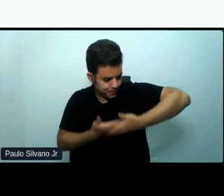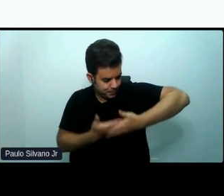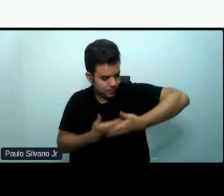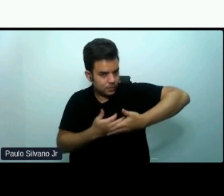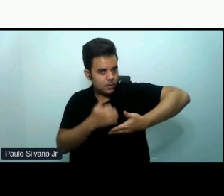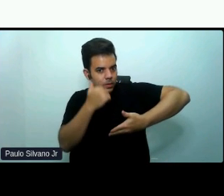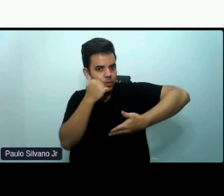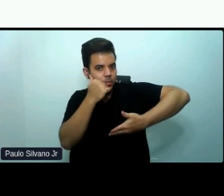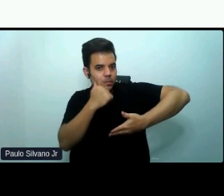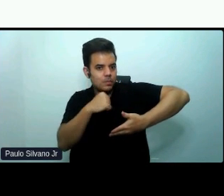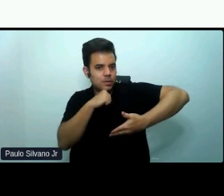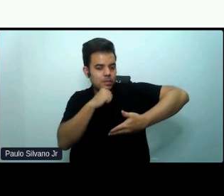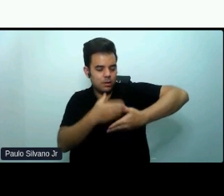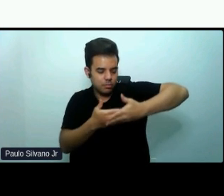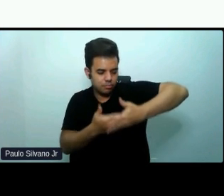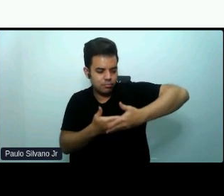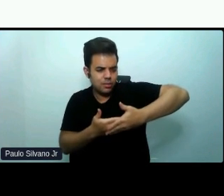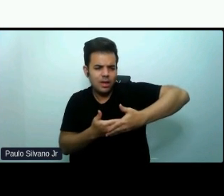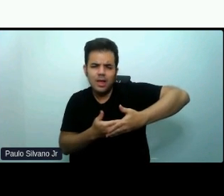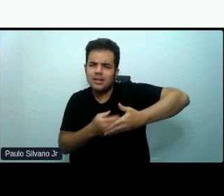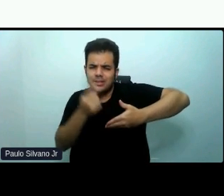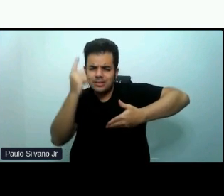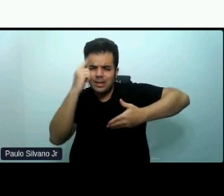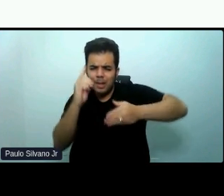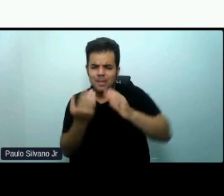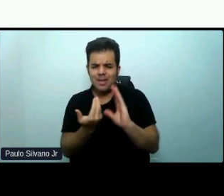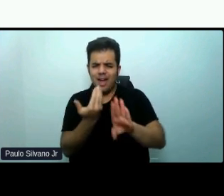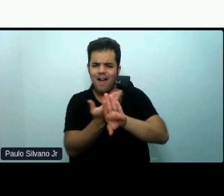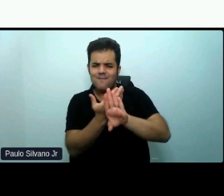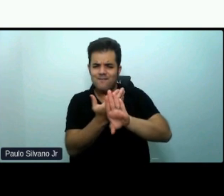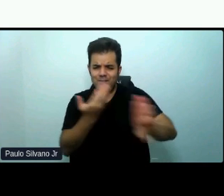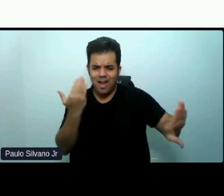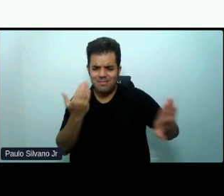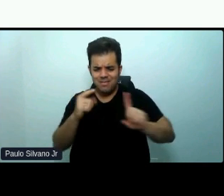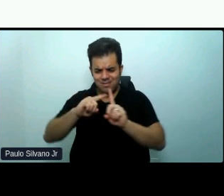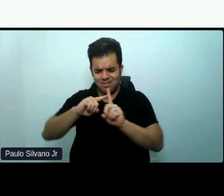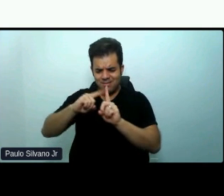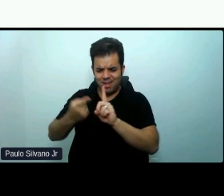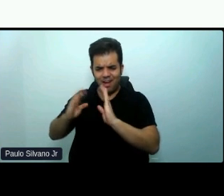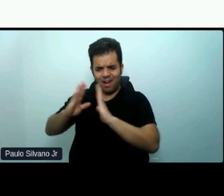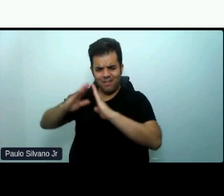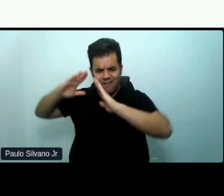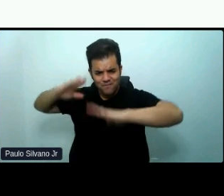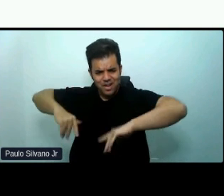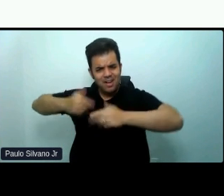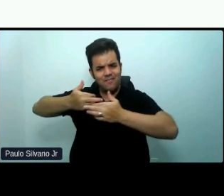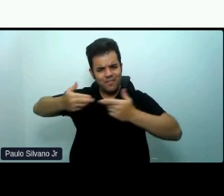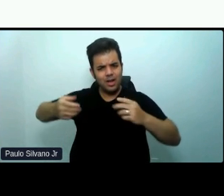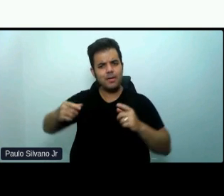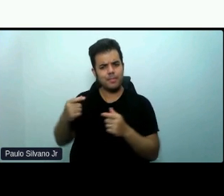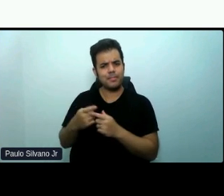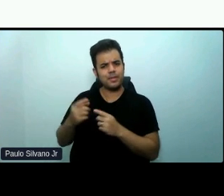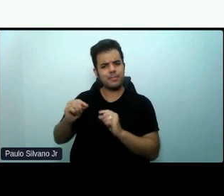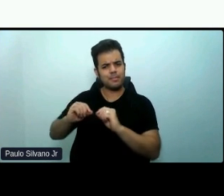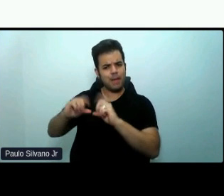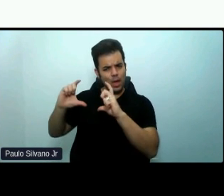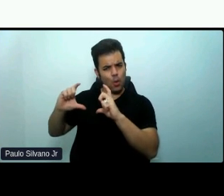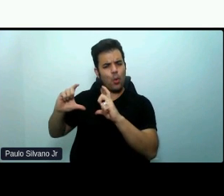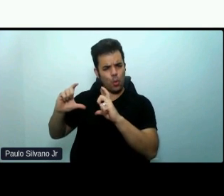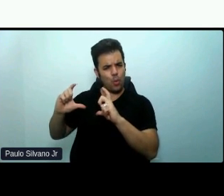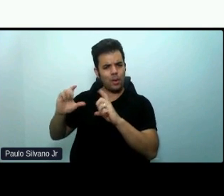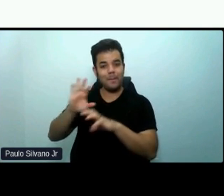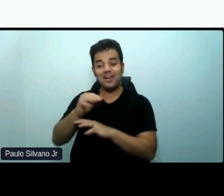porque o período de licença maternidade dela é maior, né? A gente sabe disso. Só que a criança, ela é